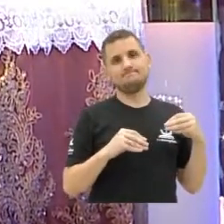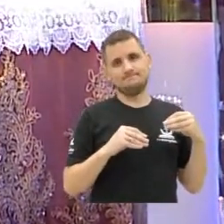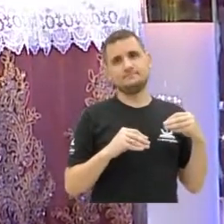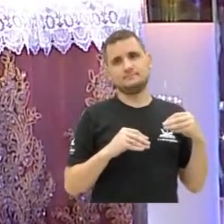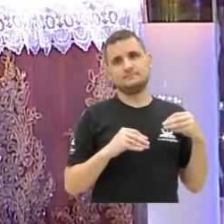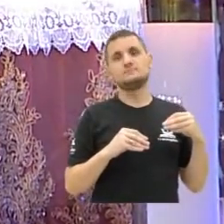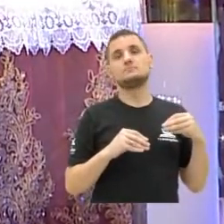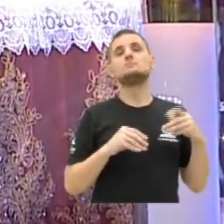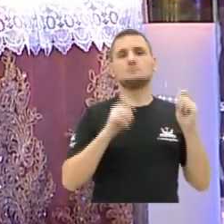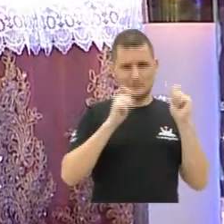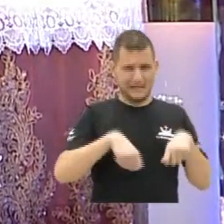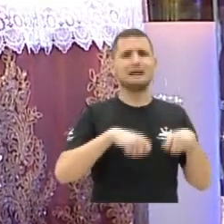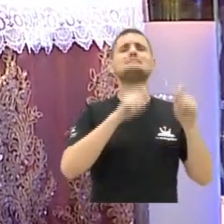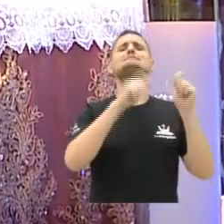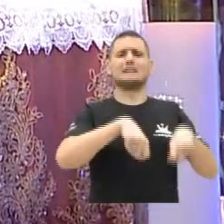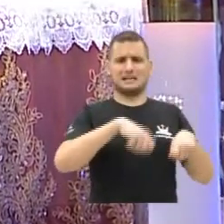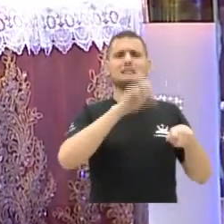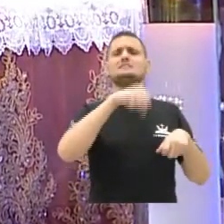É possível.